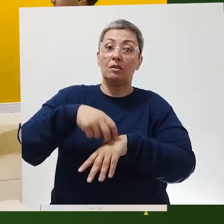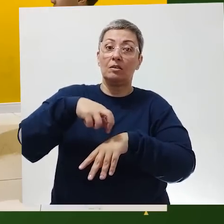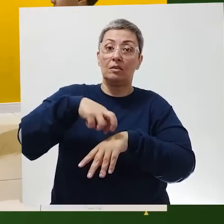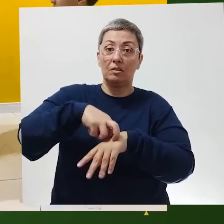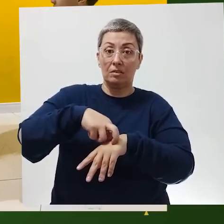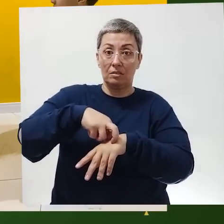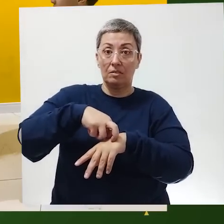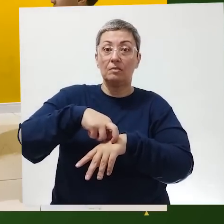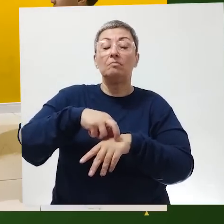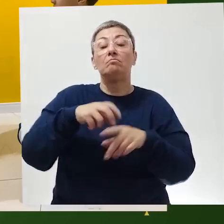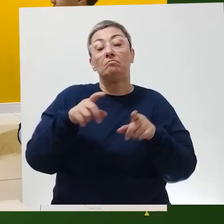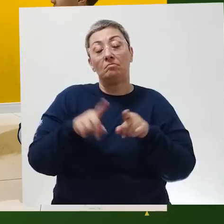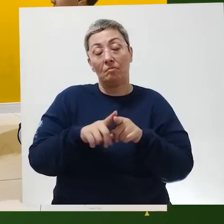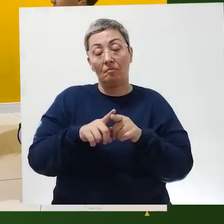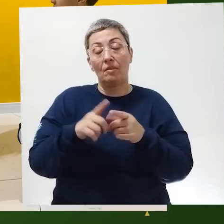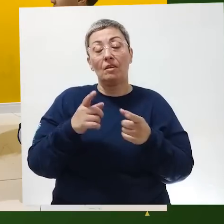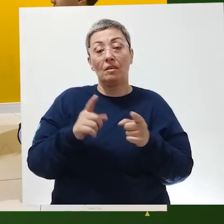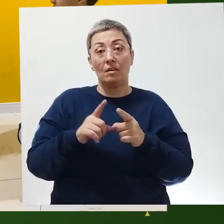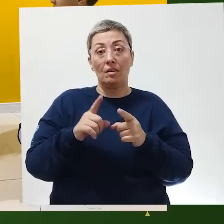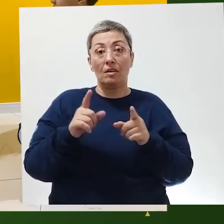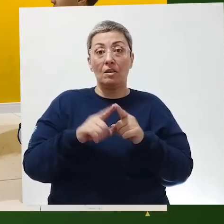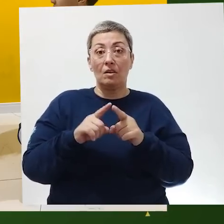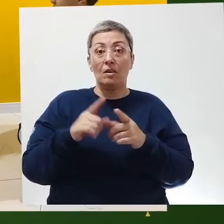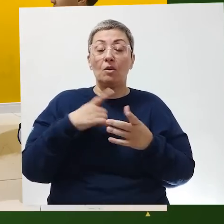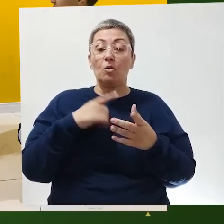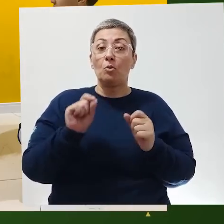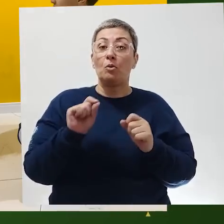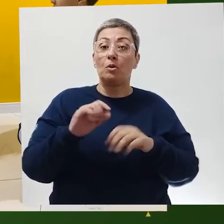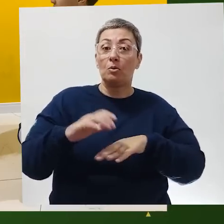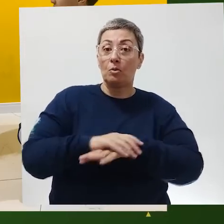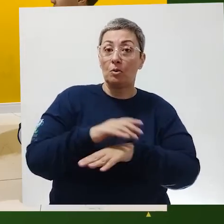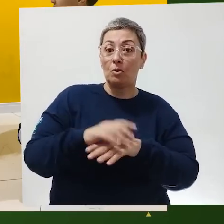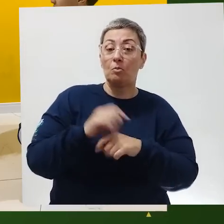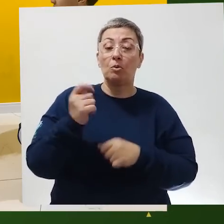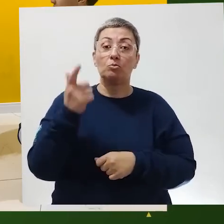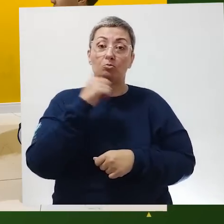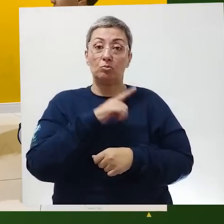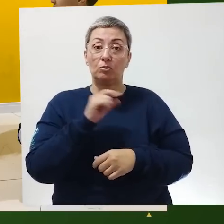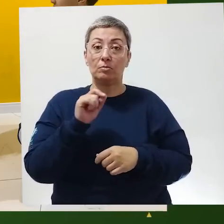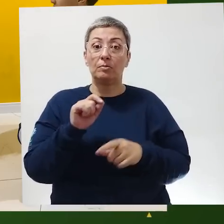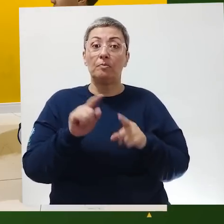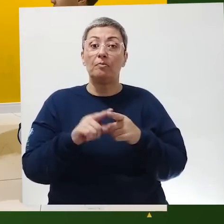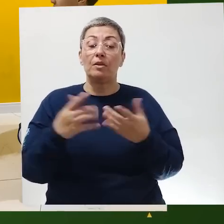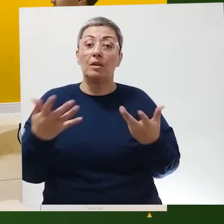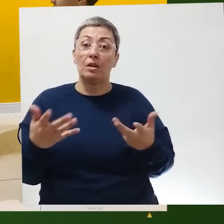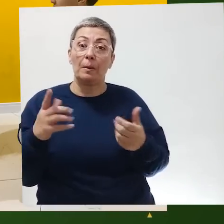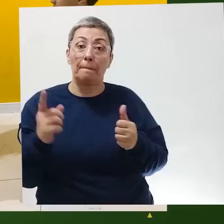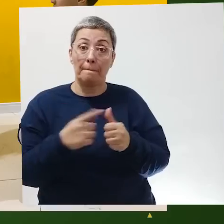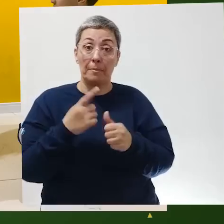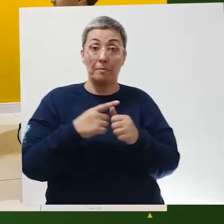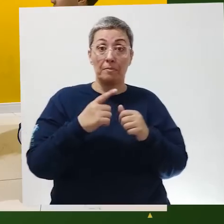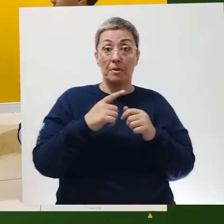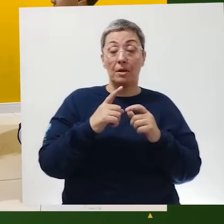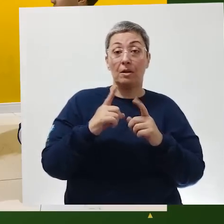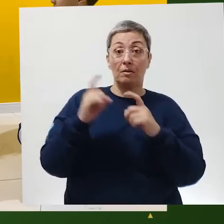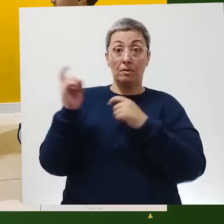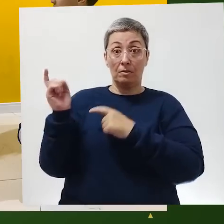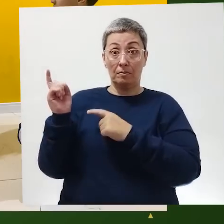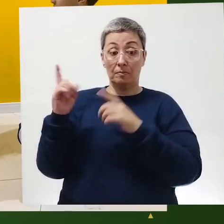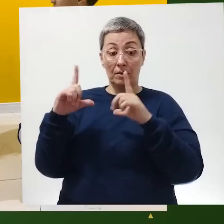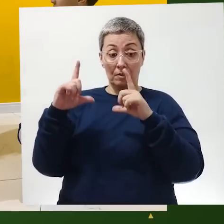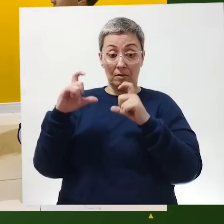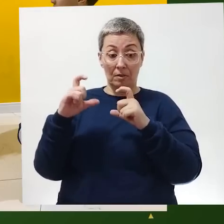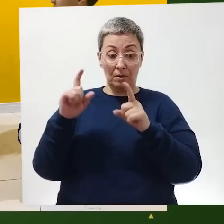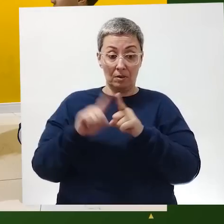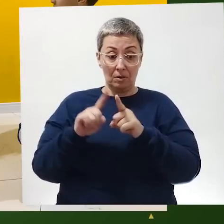outro dobra no chão e o outro fica no alto para que ela consiga colocar o tênis. Então a primeira imagem que você está vendo